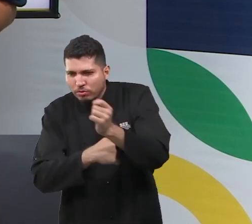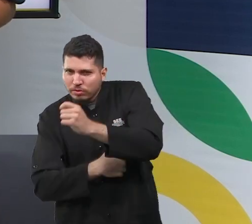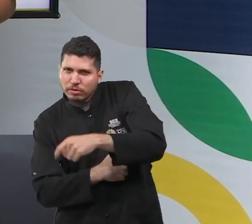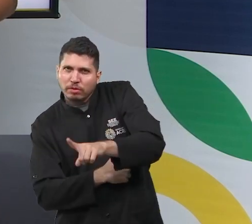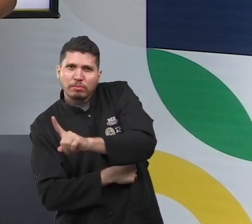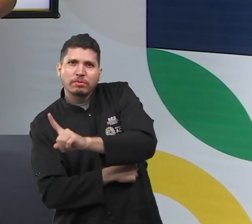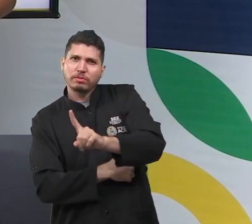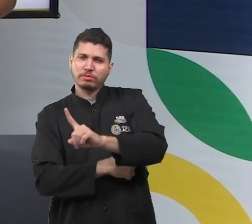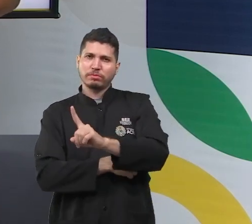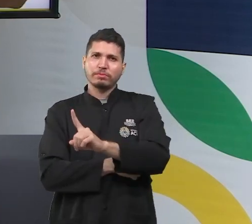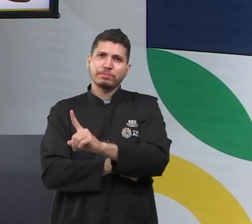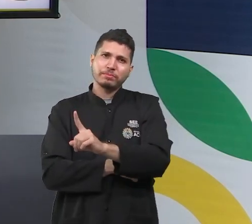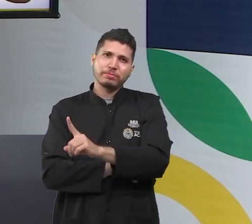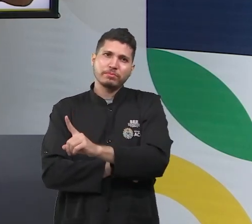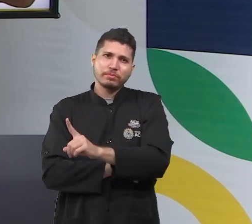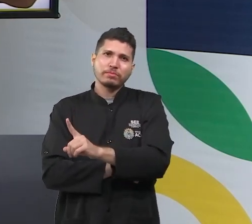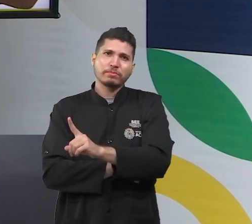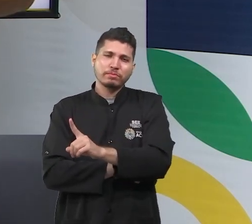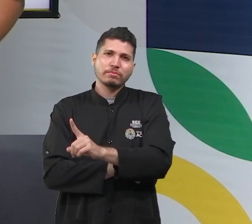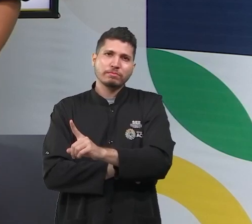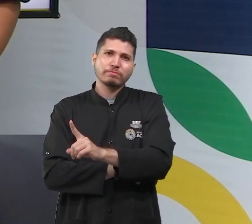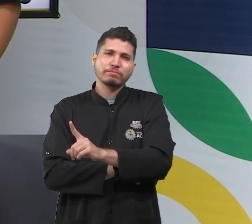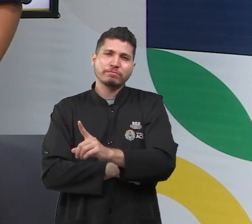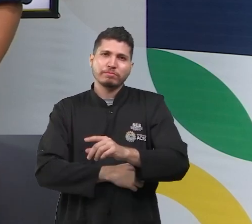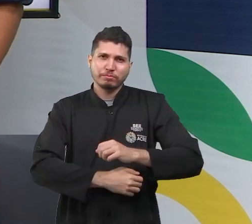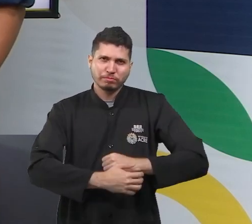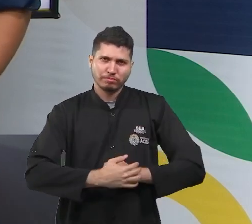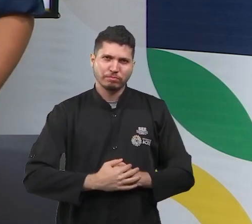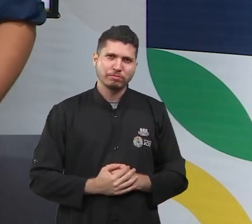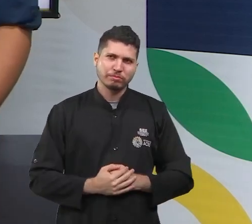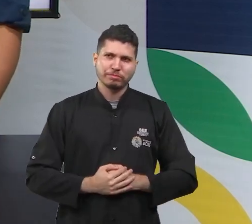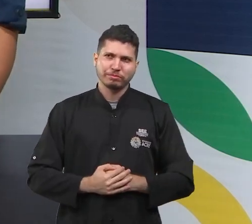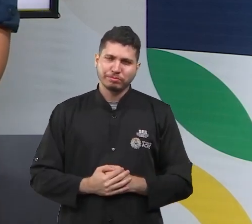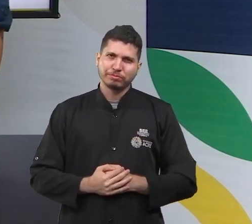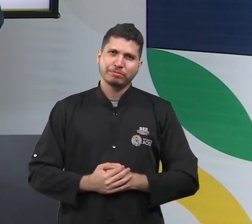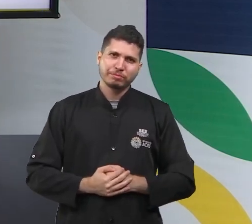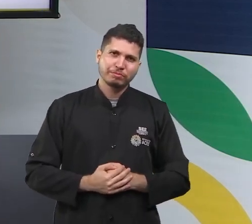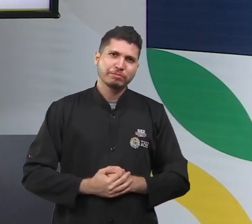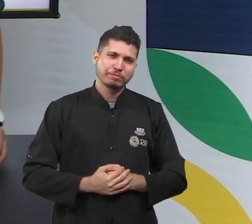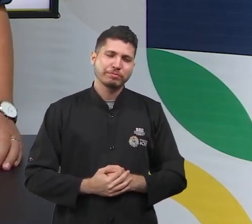orçamento. Entradas e saídas, ok? Vamos lá.